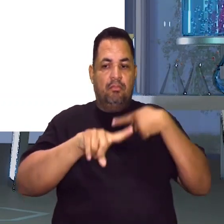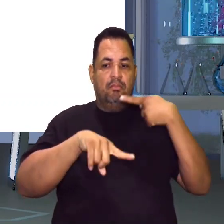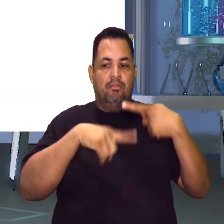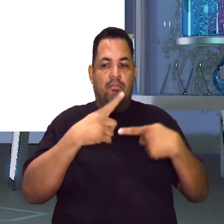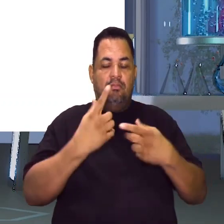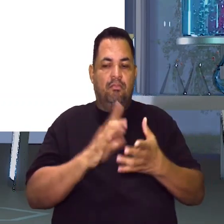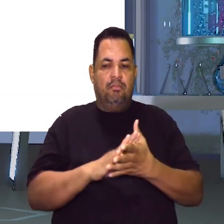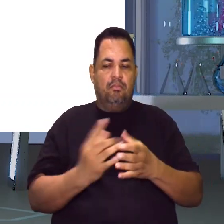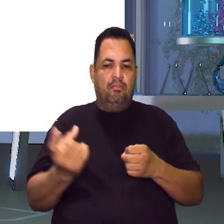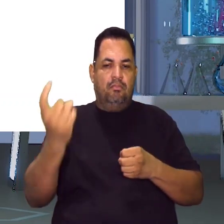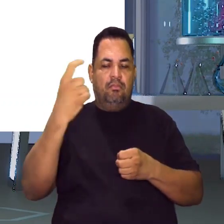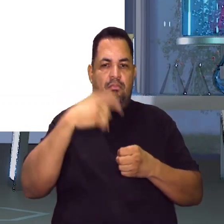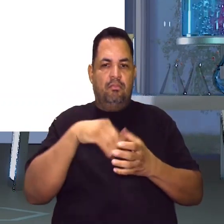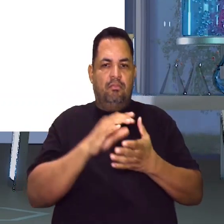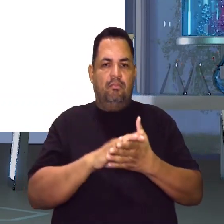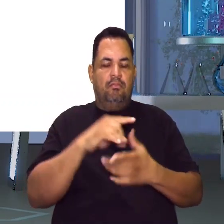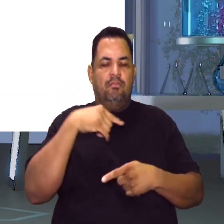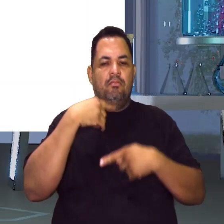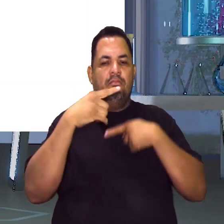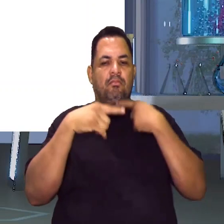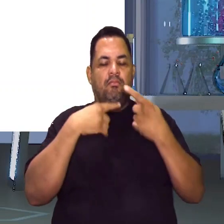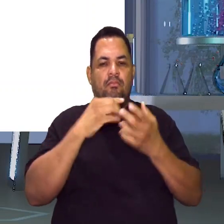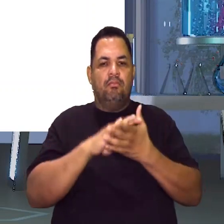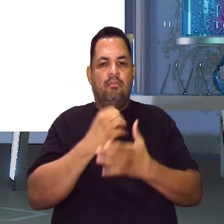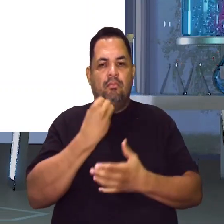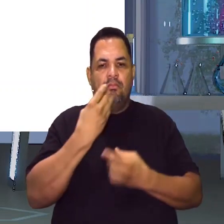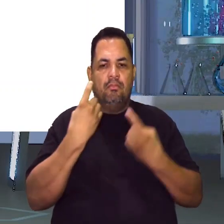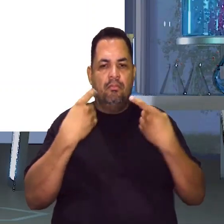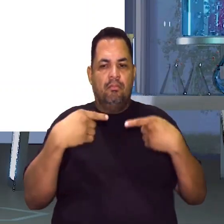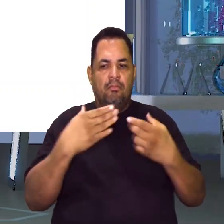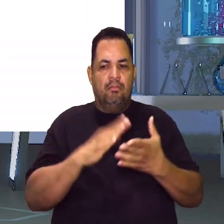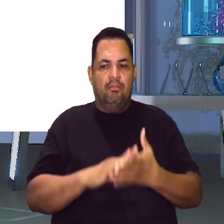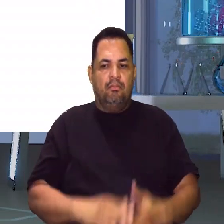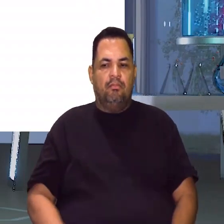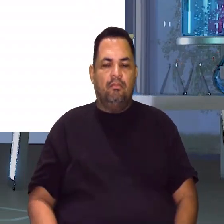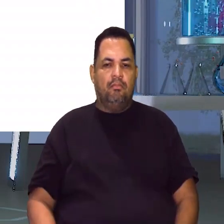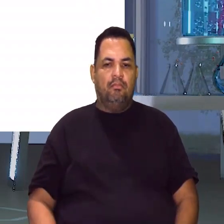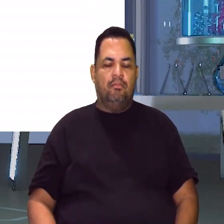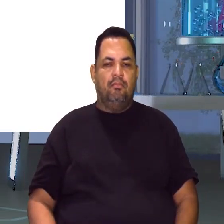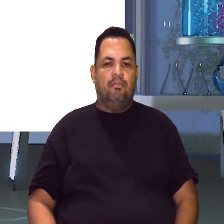seguida voltarei para tirar as suas dúvidas. Boa sorte para você, meu aluno.